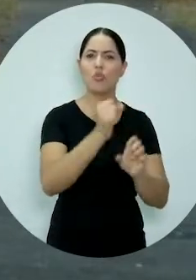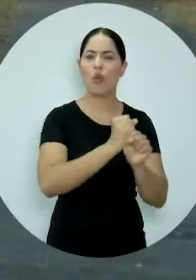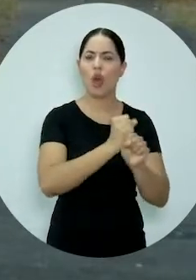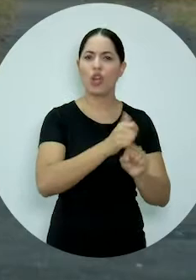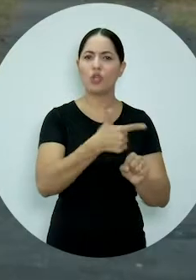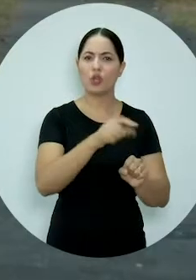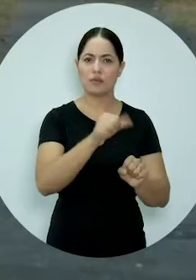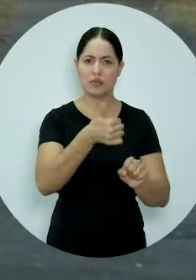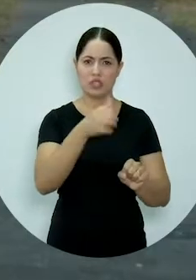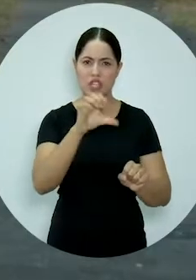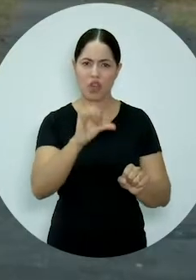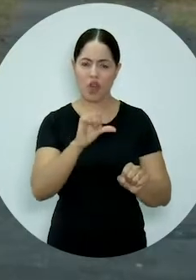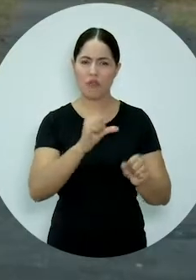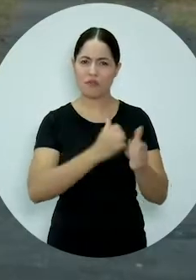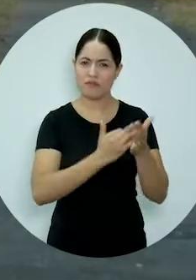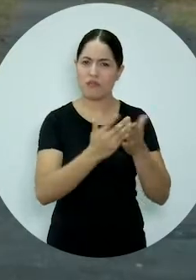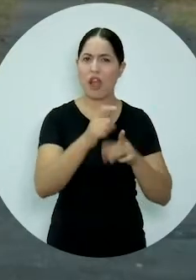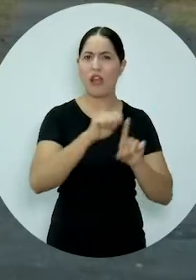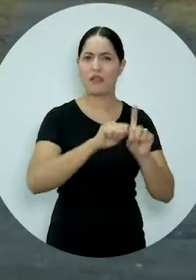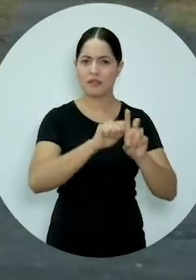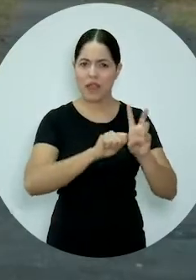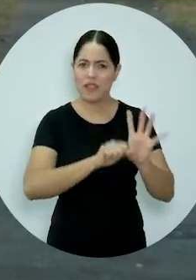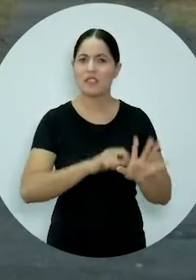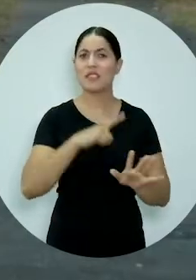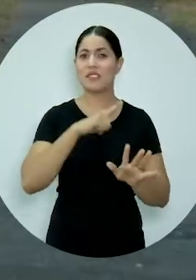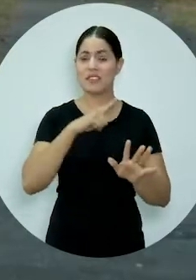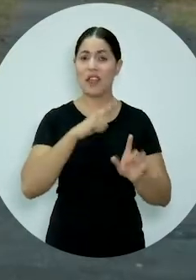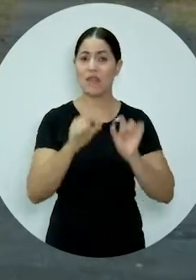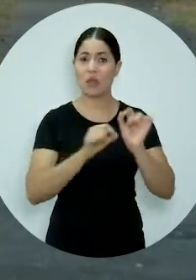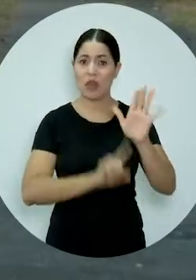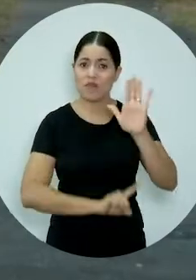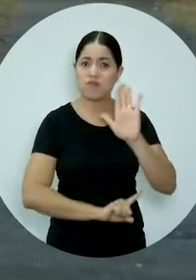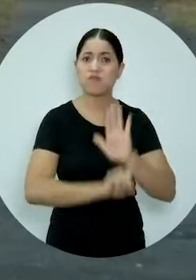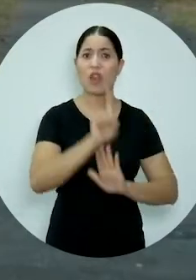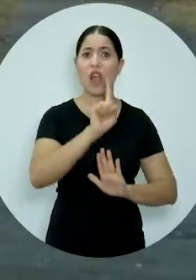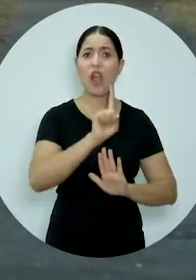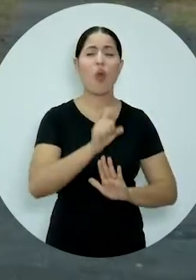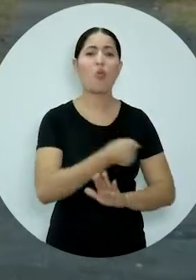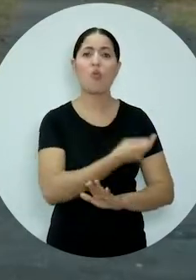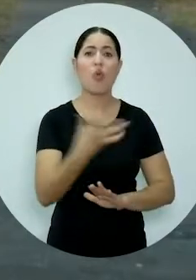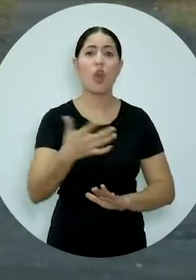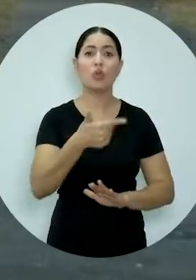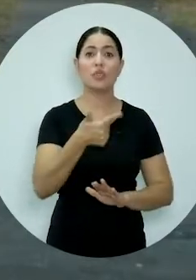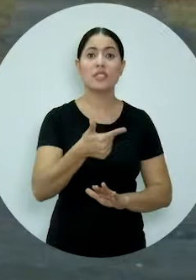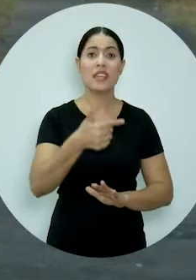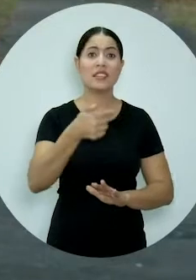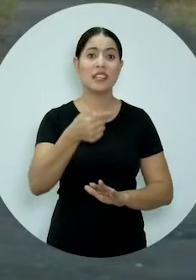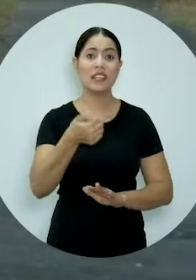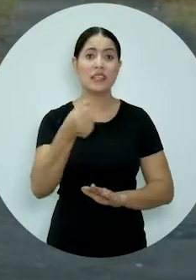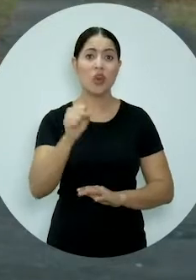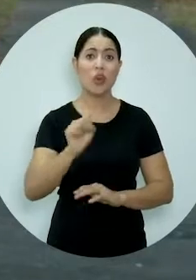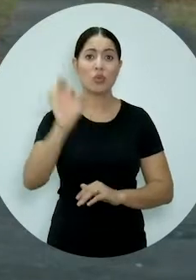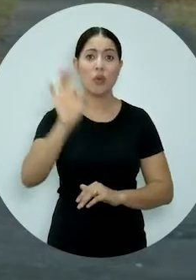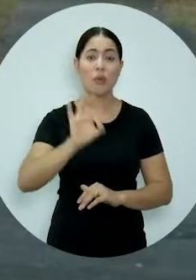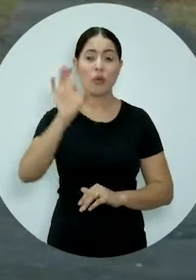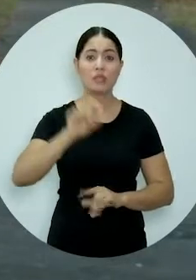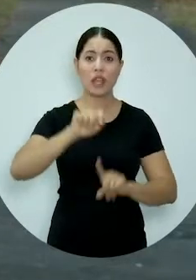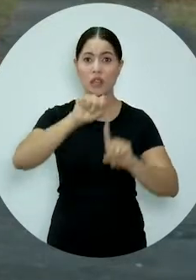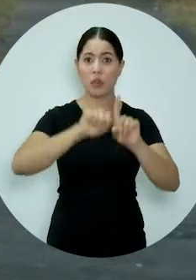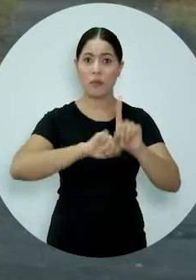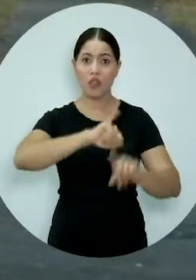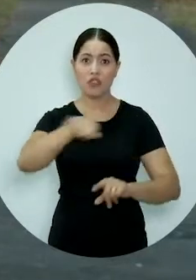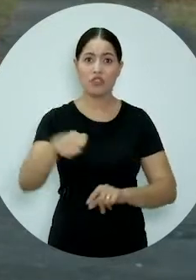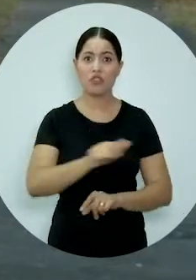meses. As áreas com alerta de desmatamento na Amazônia Legal tiveram um aumento de 278% em julho,